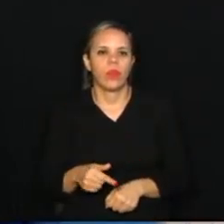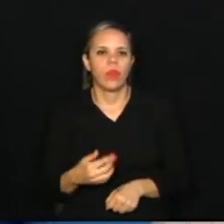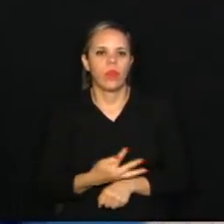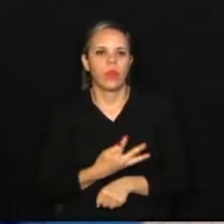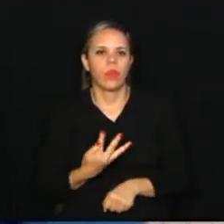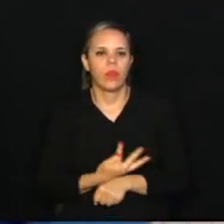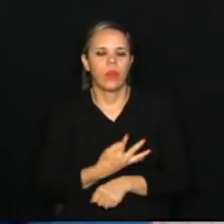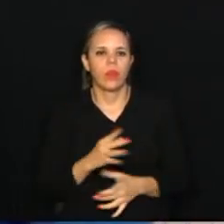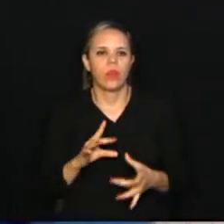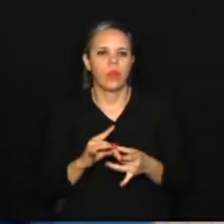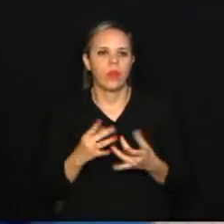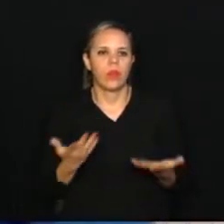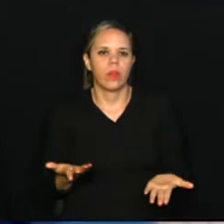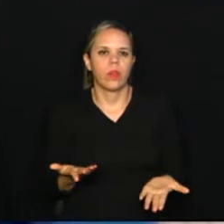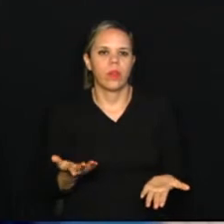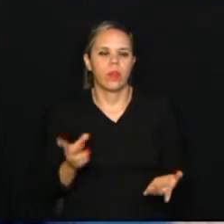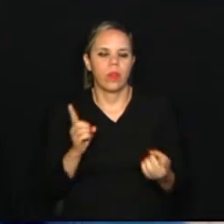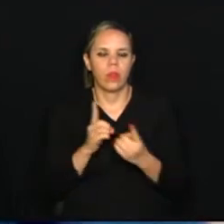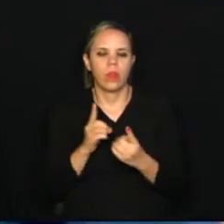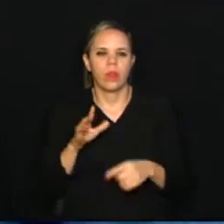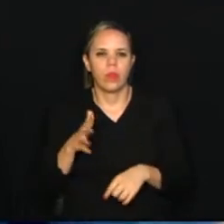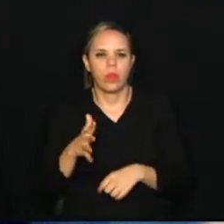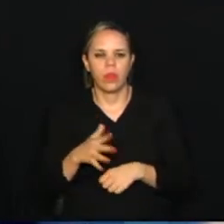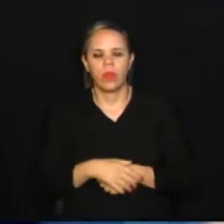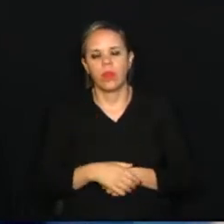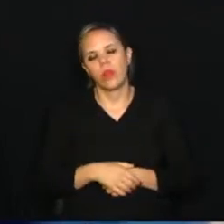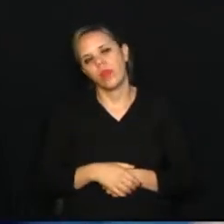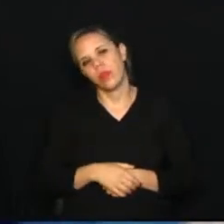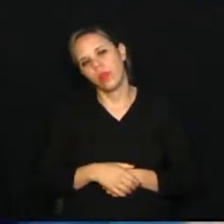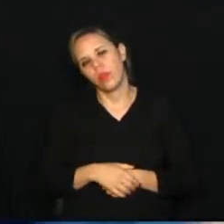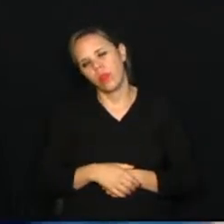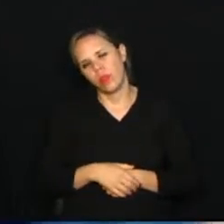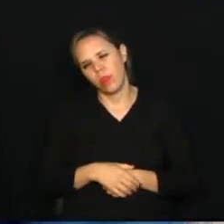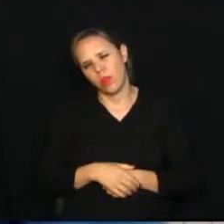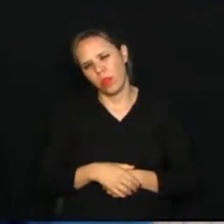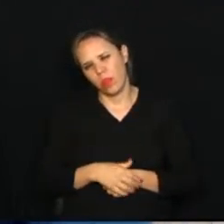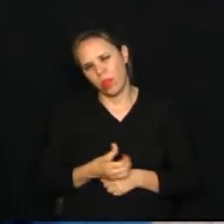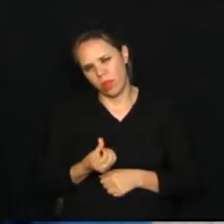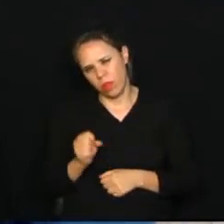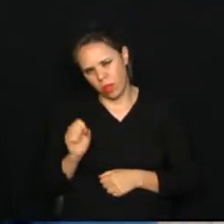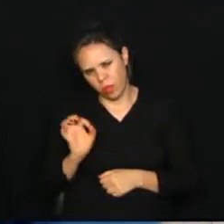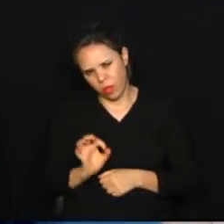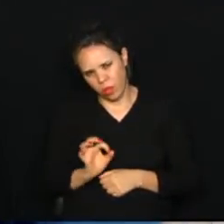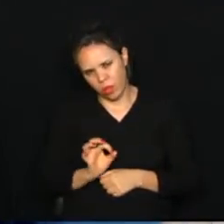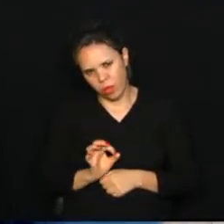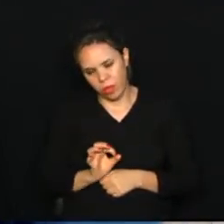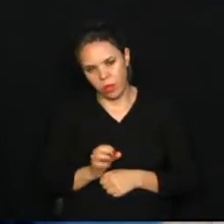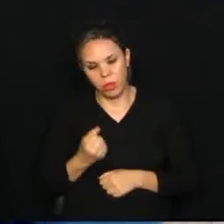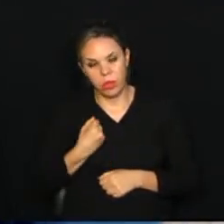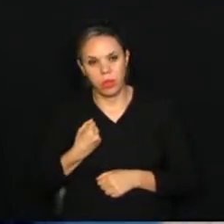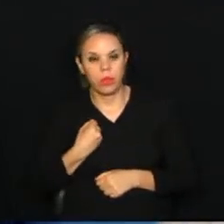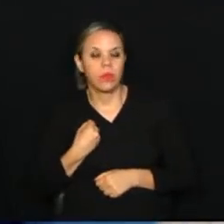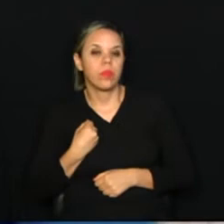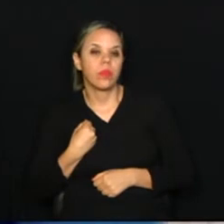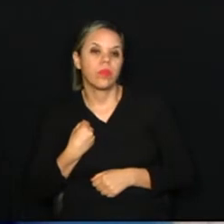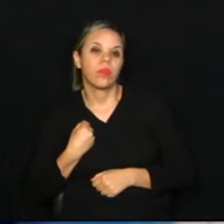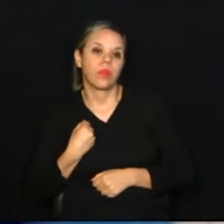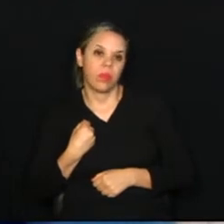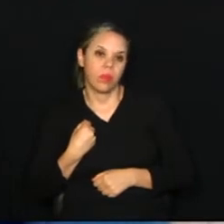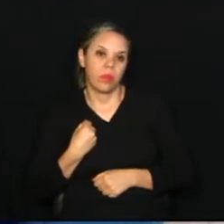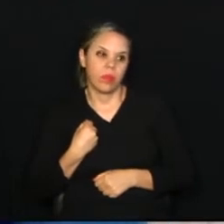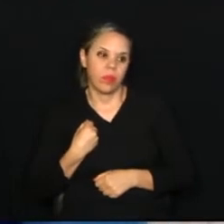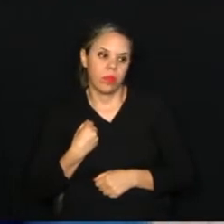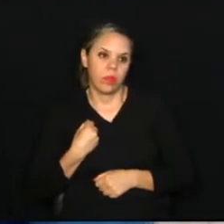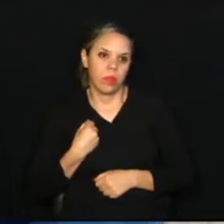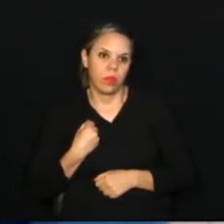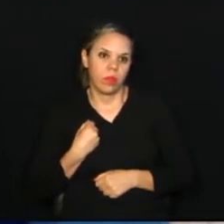pelos parceiros. Então, a gente atende aí mais ou menos 60%, 68%, então um número que tem assim. E a